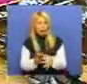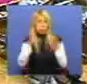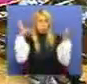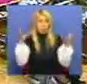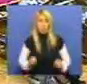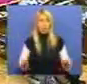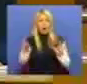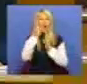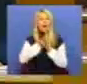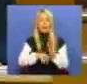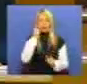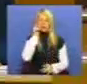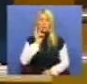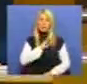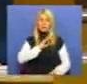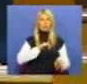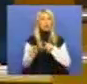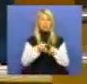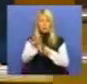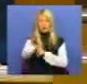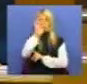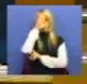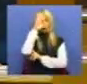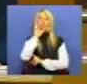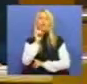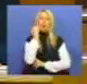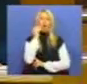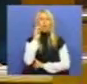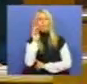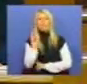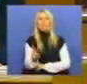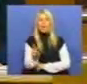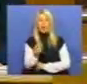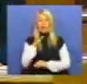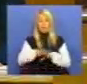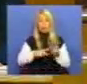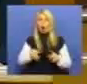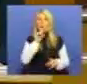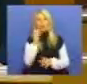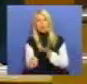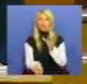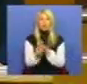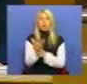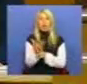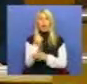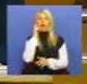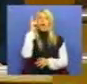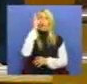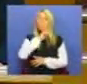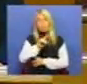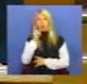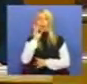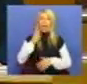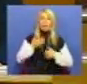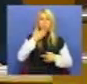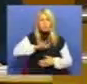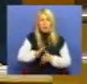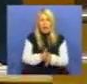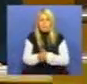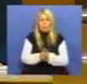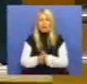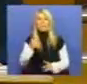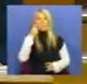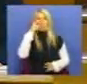e senhores deputados, as escolhas de um governo medem-se então pelas oportunidades que cria, por quem as usufrui, por quem é